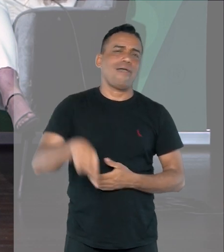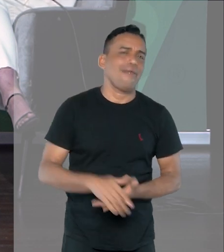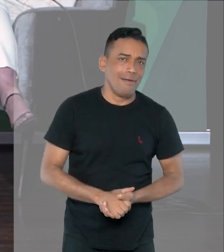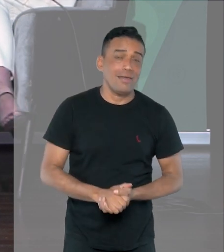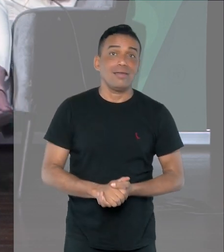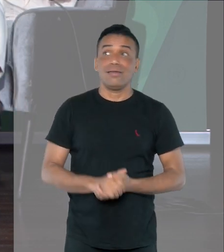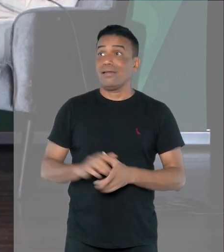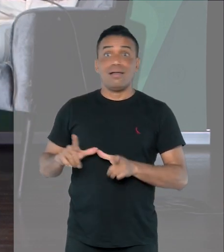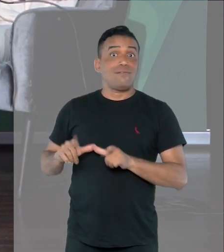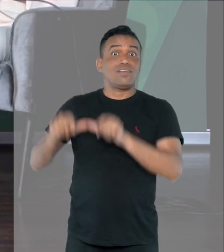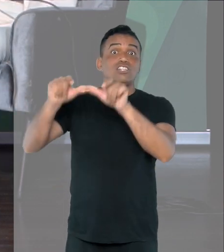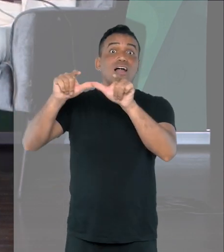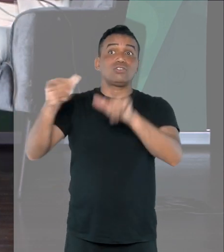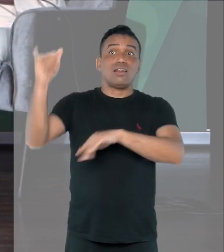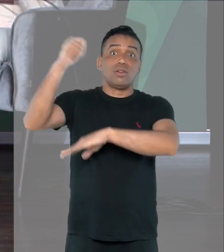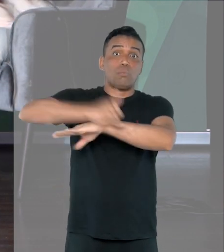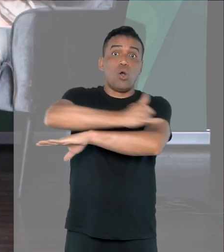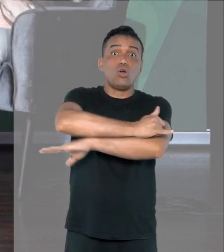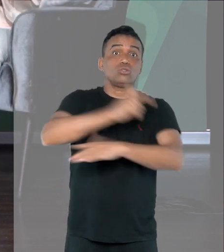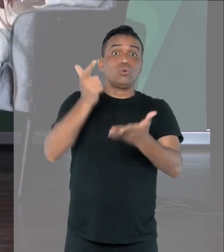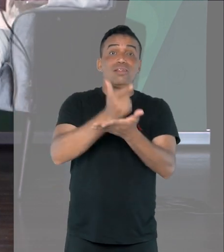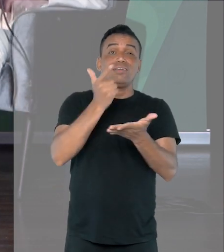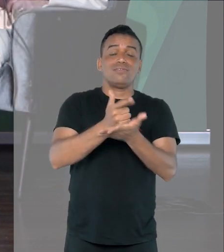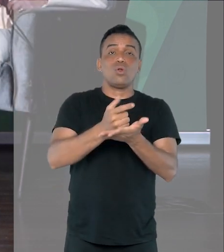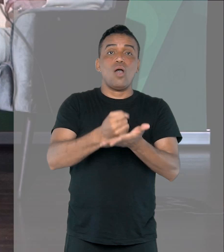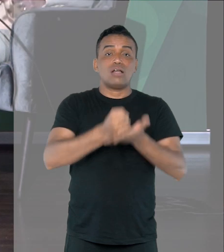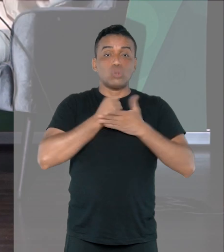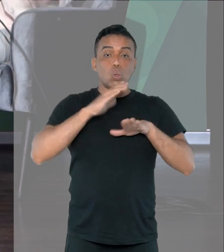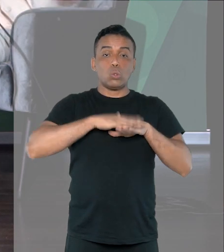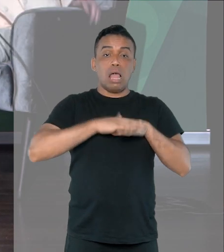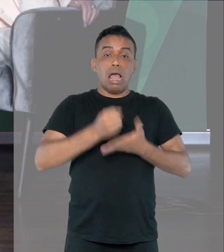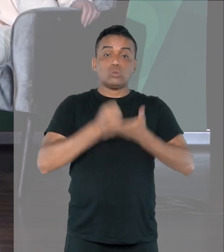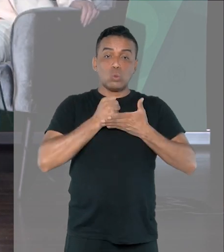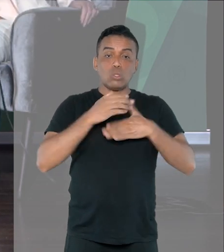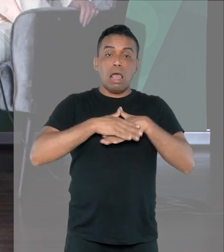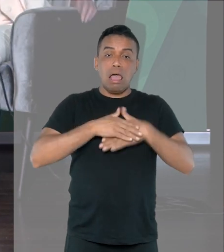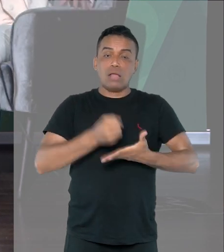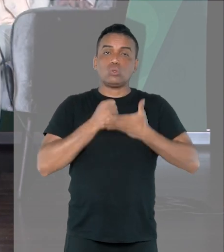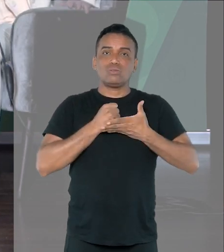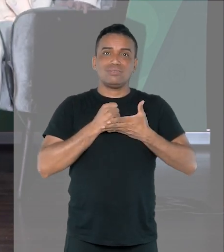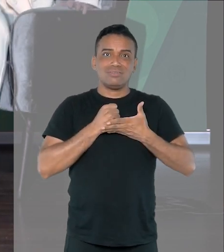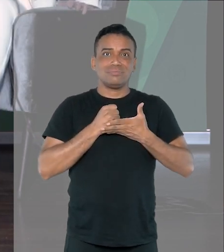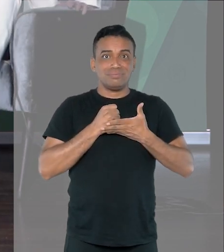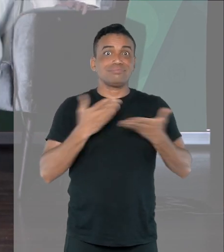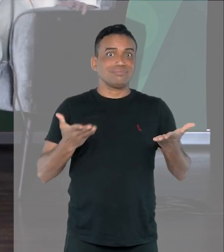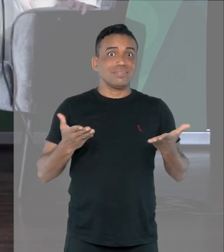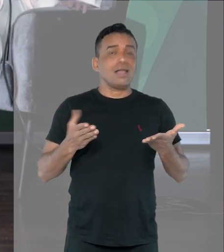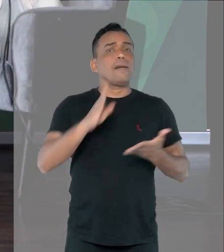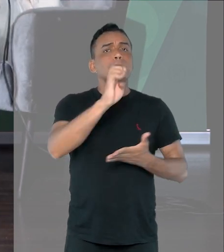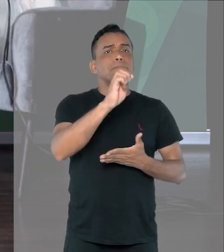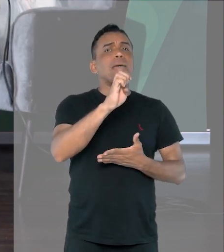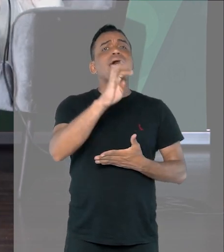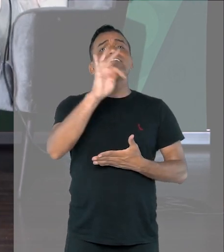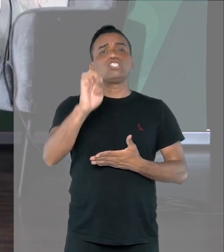país todo, o que eu vejo? Livro de autoajuda. Todo mundo lendo autoajuda. Ninguém vai... Sabe, autoajuda é Beth.